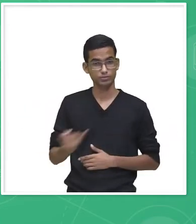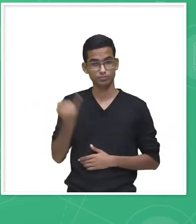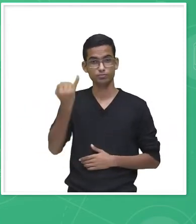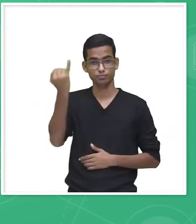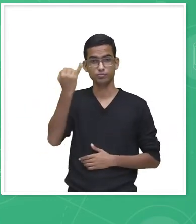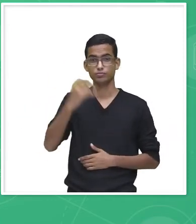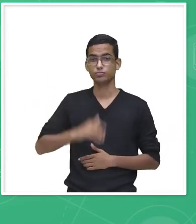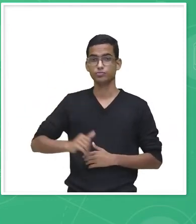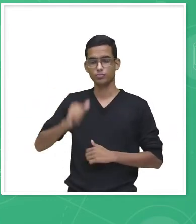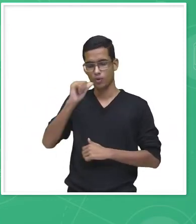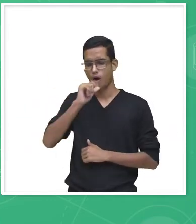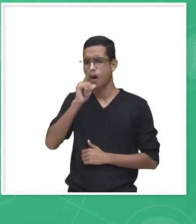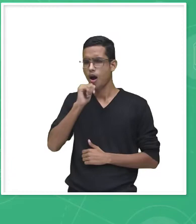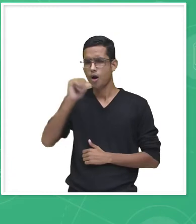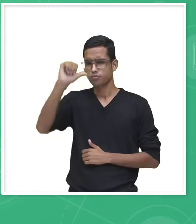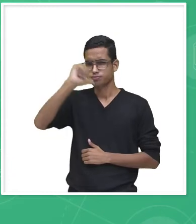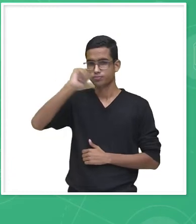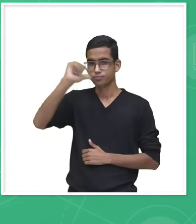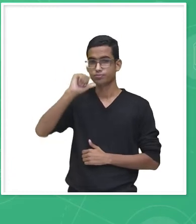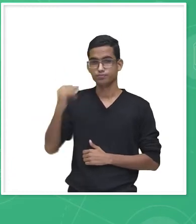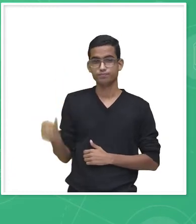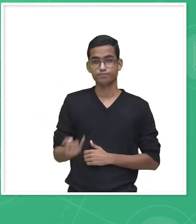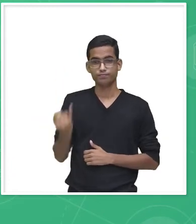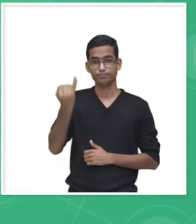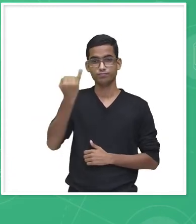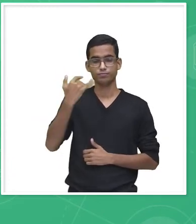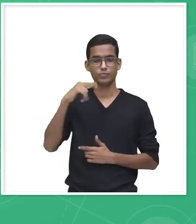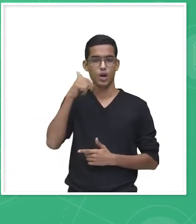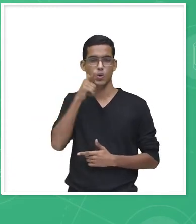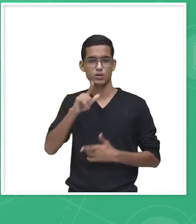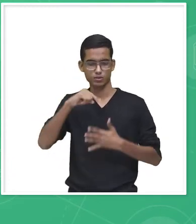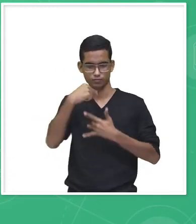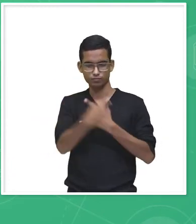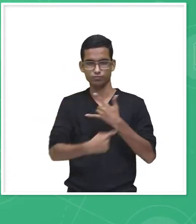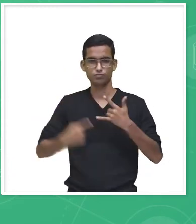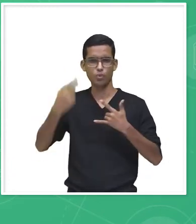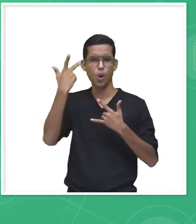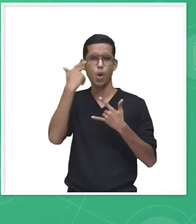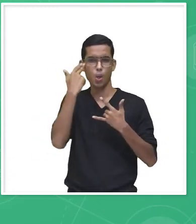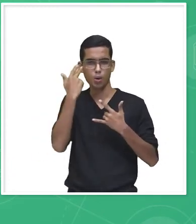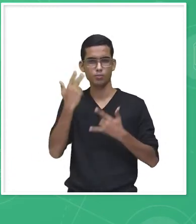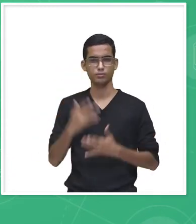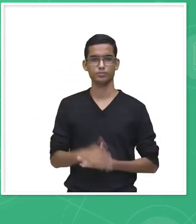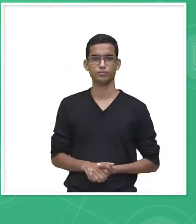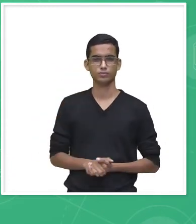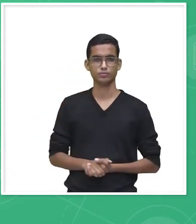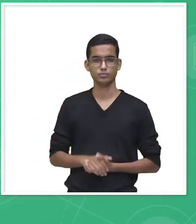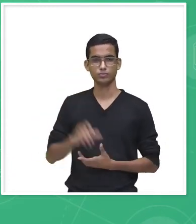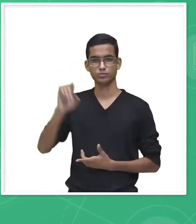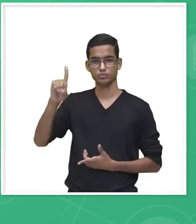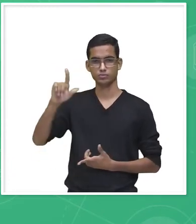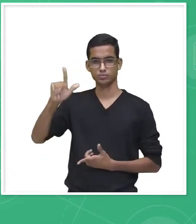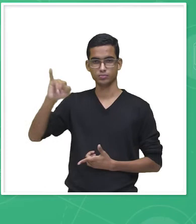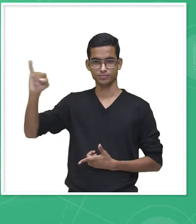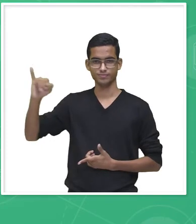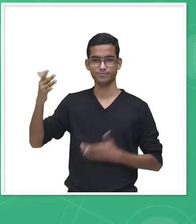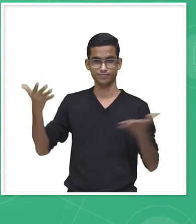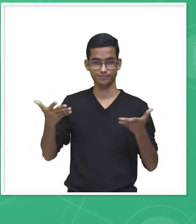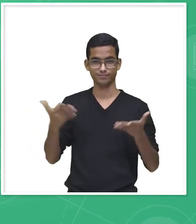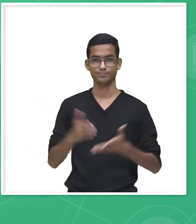funcionar corretamente OK agora a gente vai para nossa dinâmica local interativo